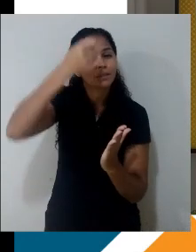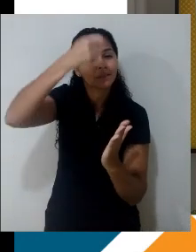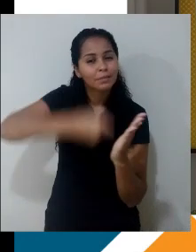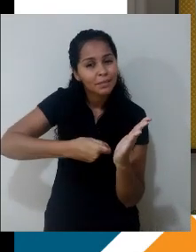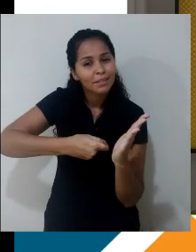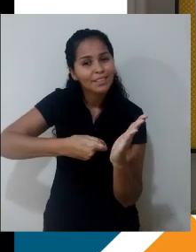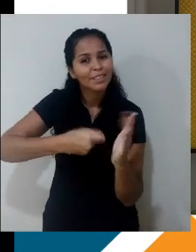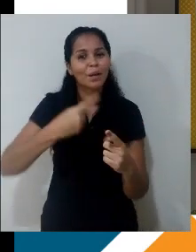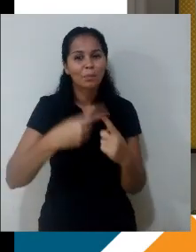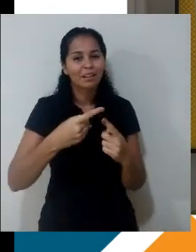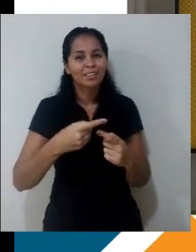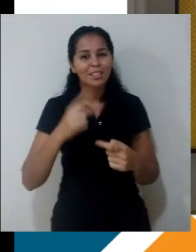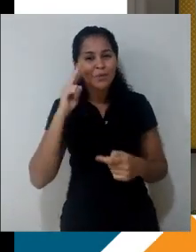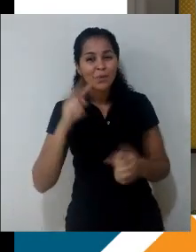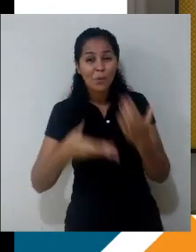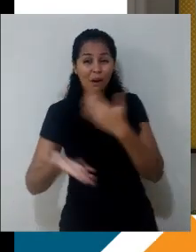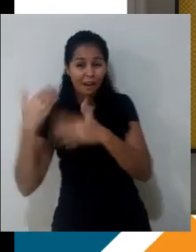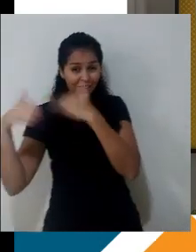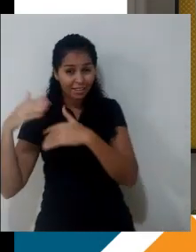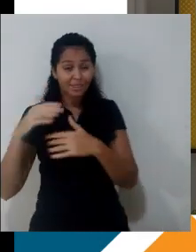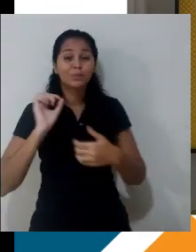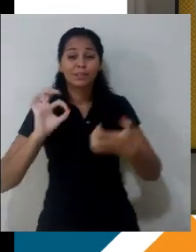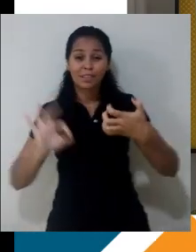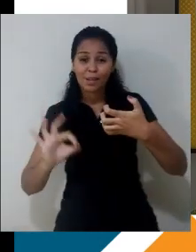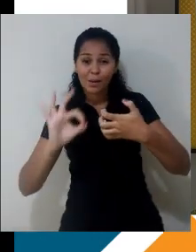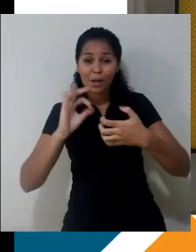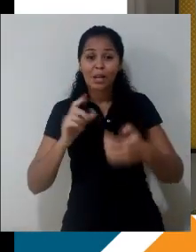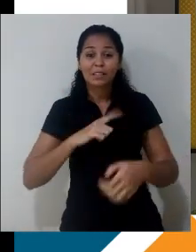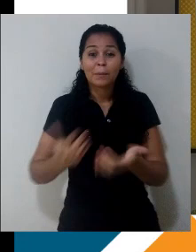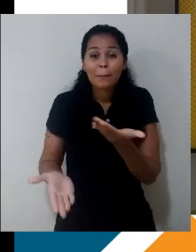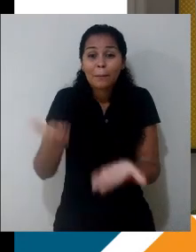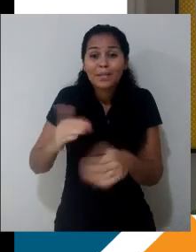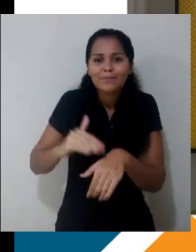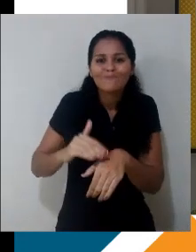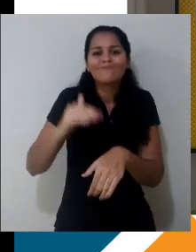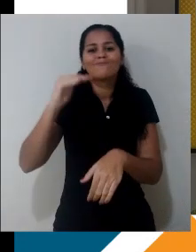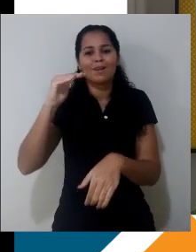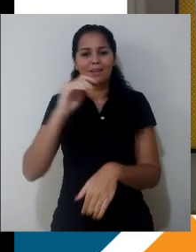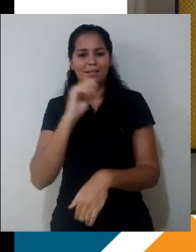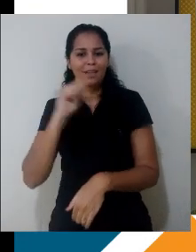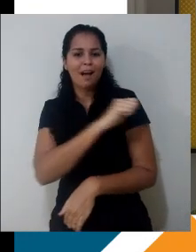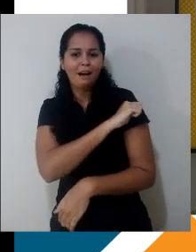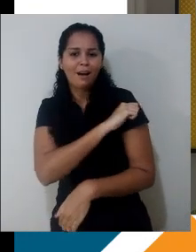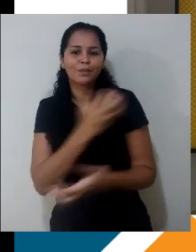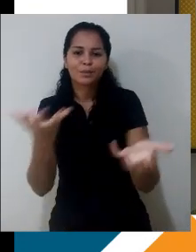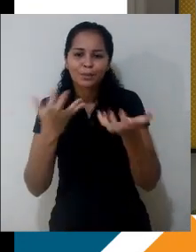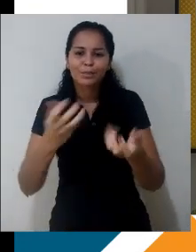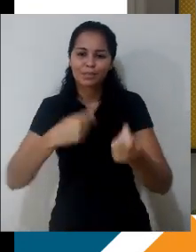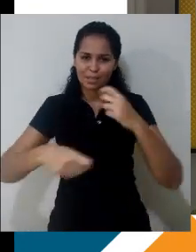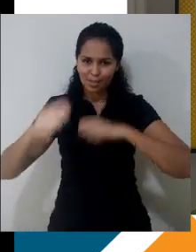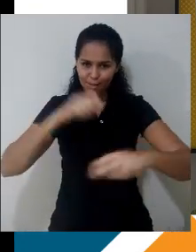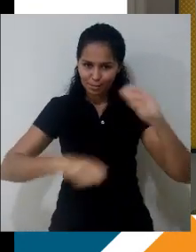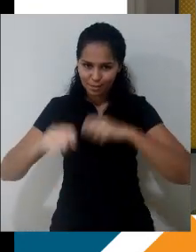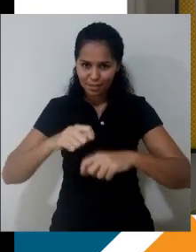como a gente viu lá no termo de adesão, a Rural, né, coloca um peso maior para os alunos que querem administração nessa universidade na